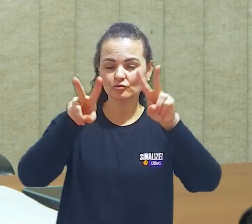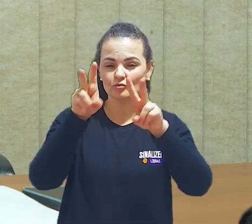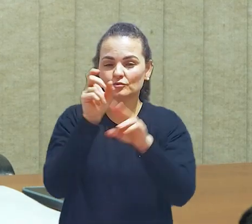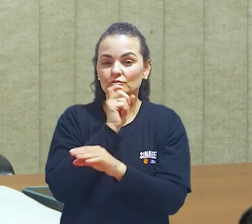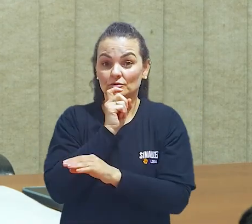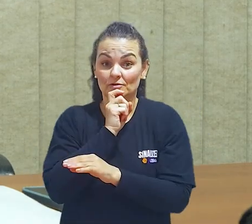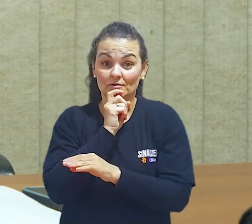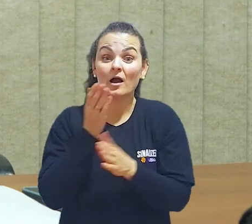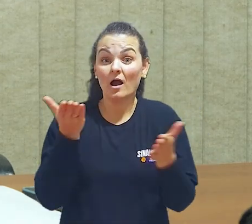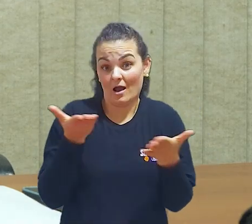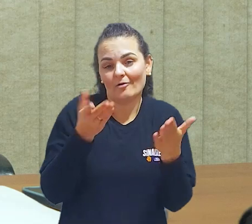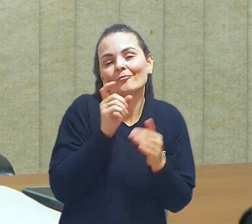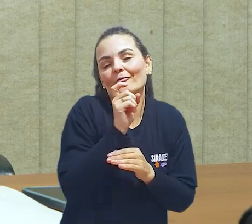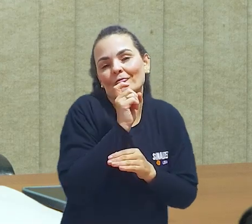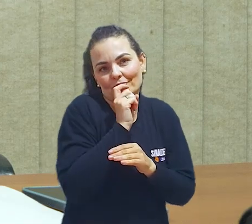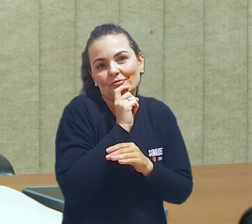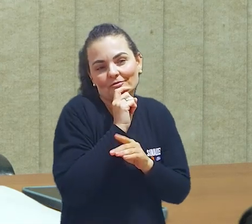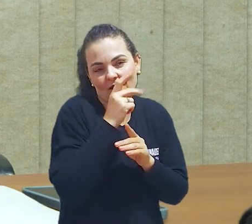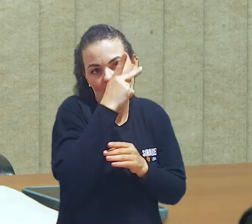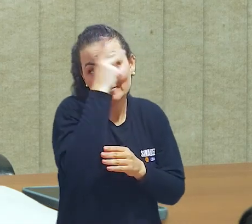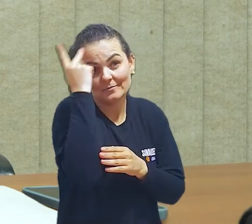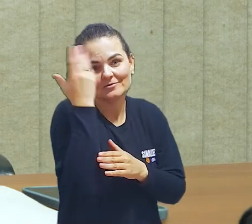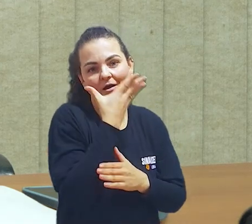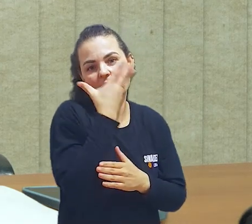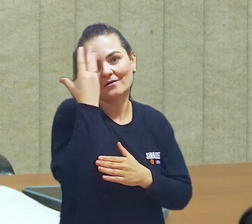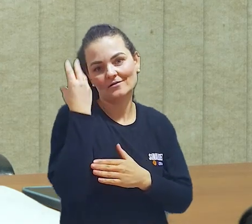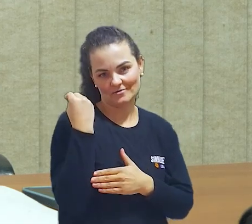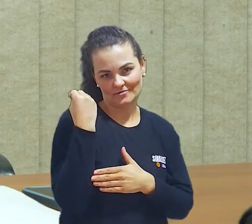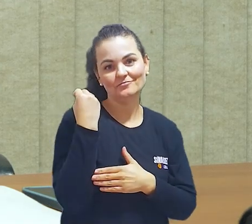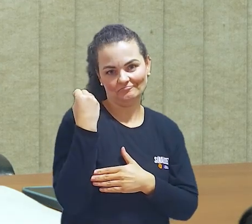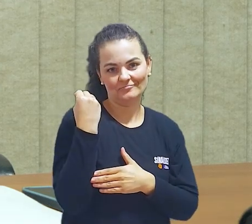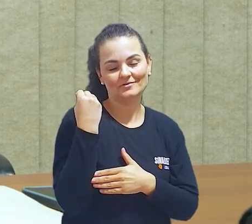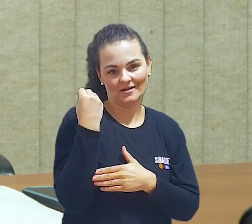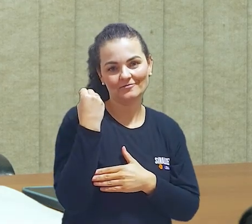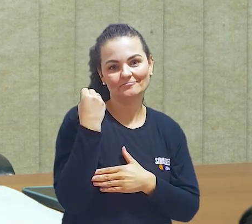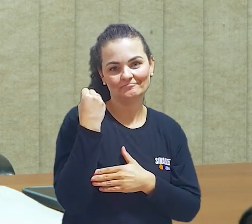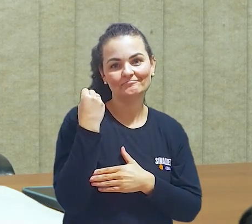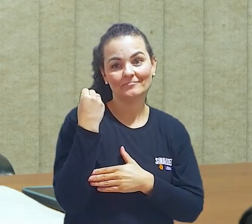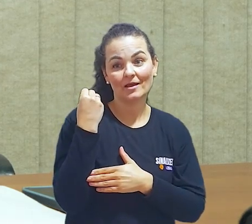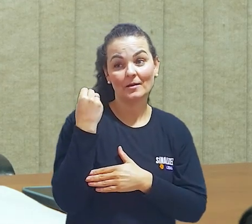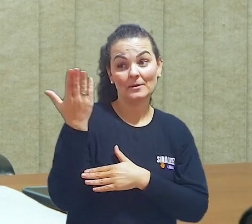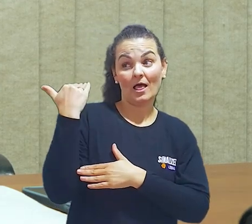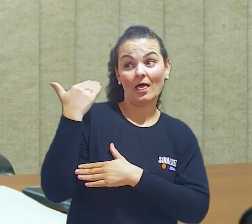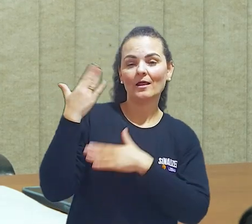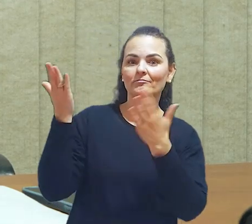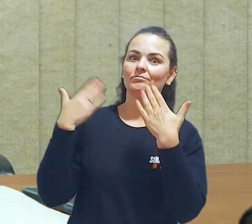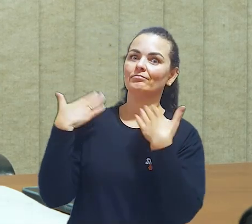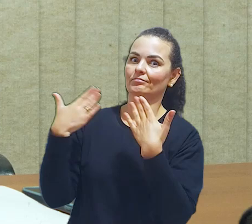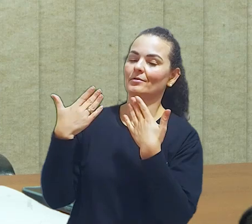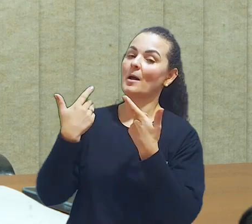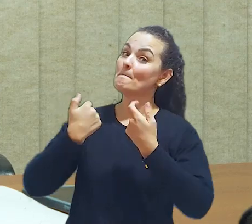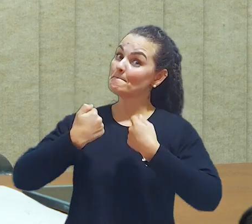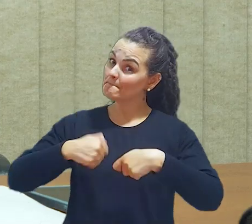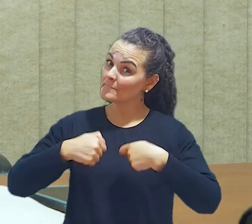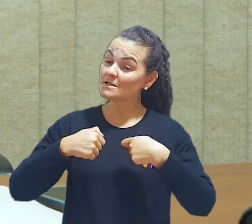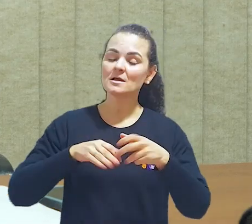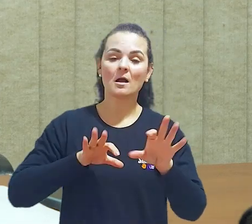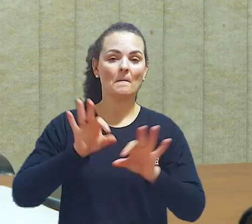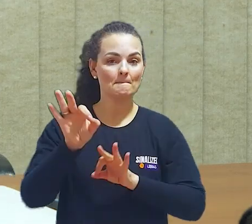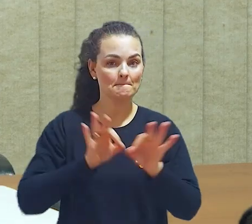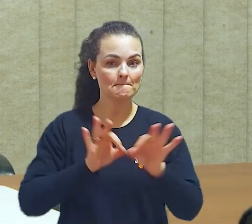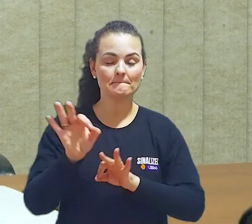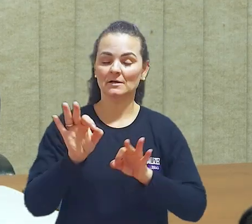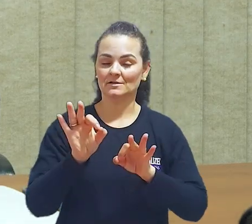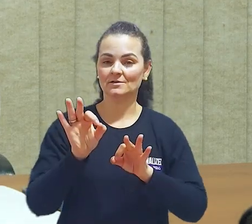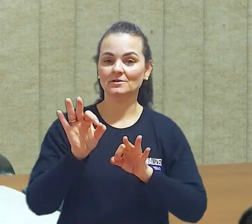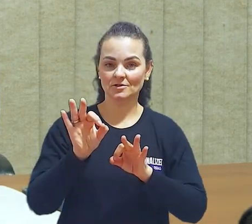ano. Ok, as pessoas esquecem do que passaram no verão. Então nós precisamos de um planejamento estratégico que Jaraguá do Sul